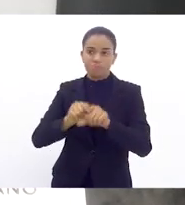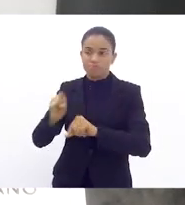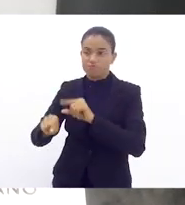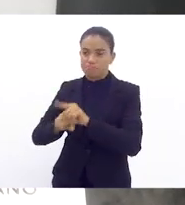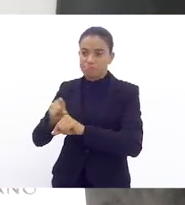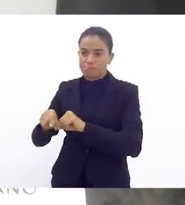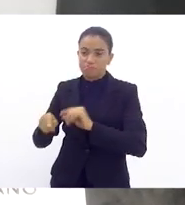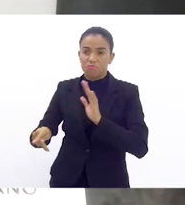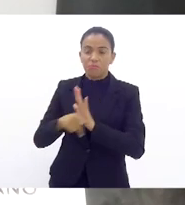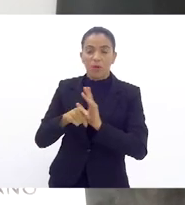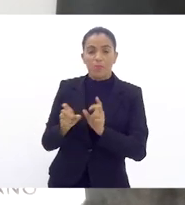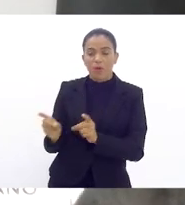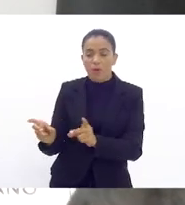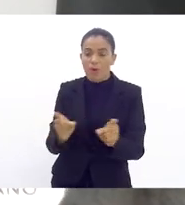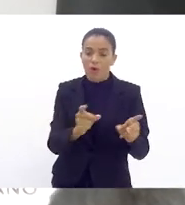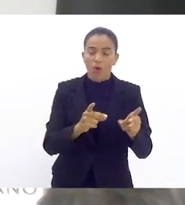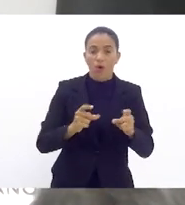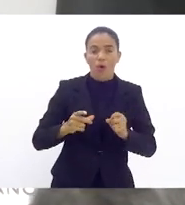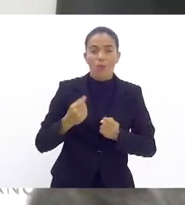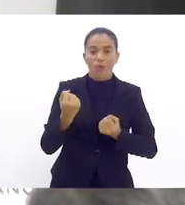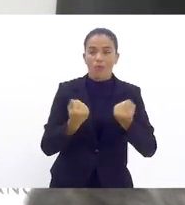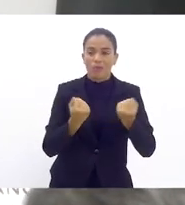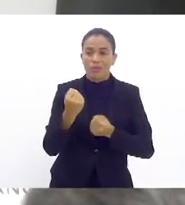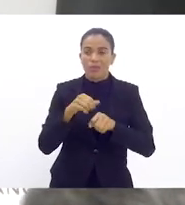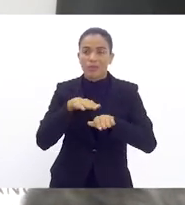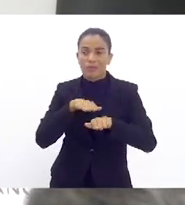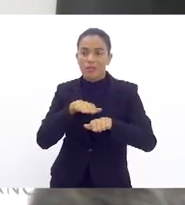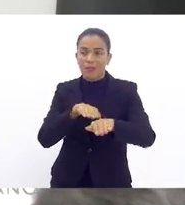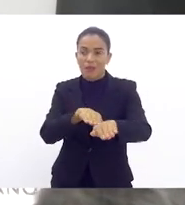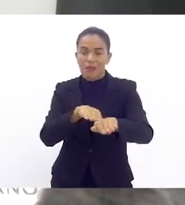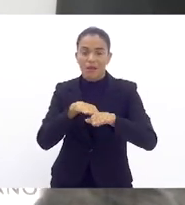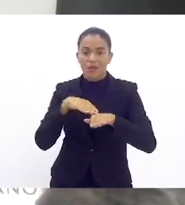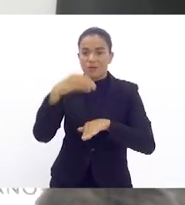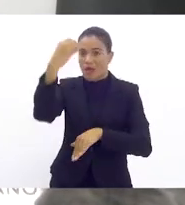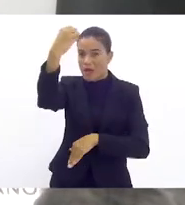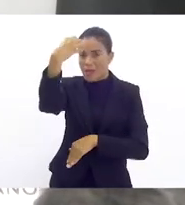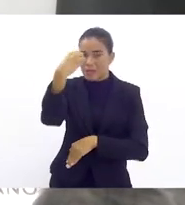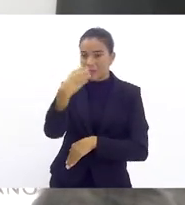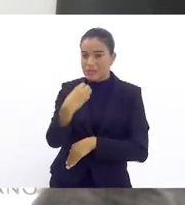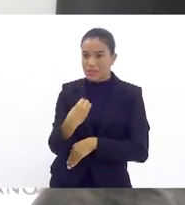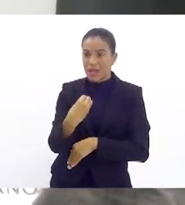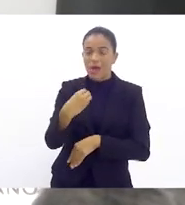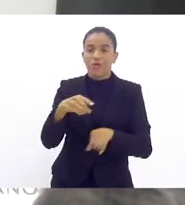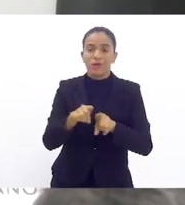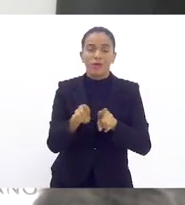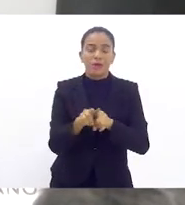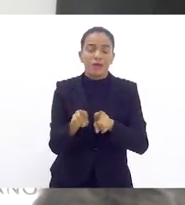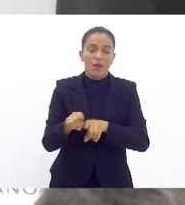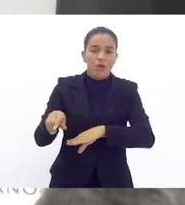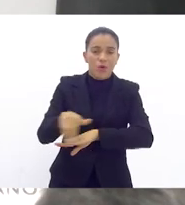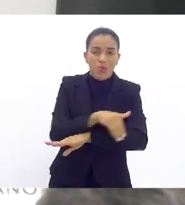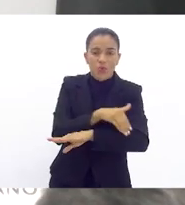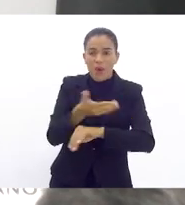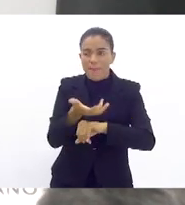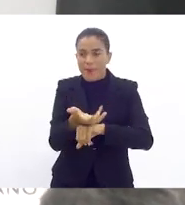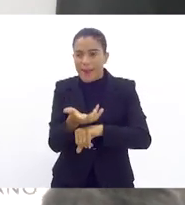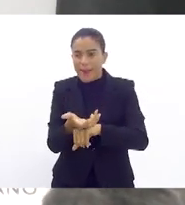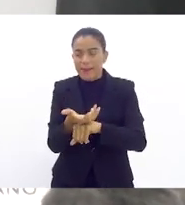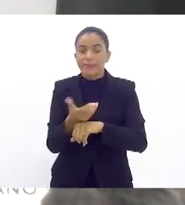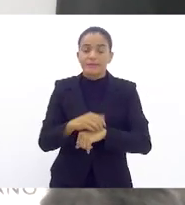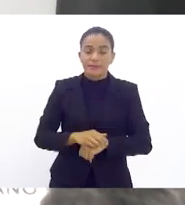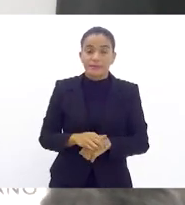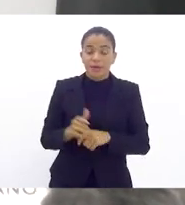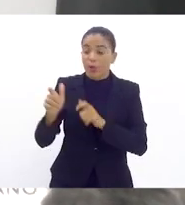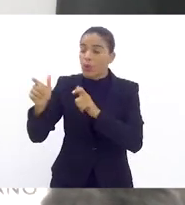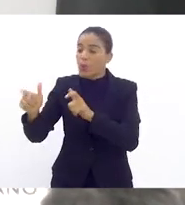do comércio, do trânsito no Rio de Janeiro, que seria comprado em sinais, em ruas, né, em praças. Então, em função de pontos